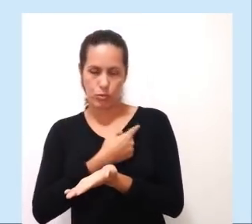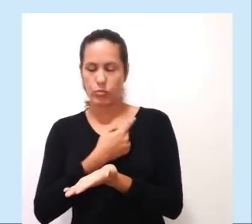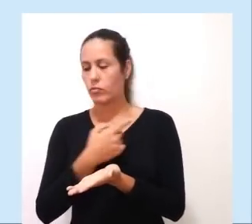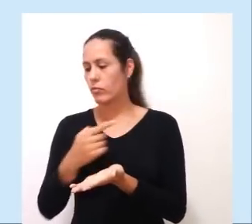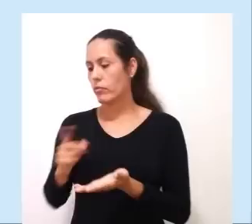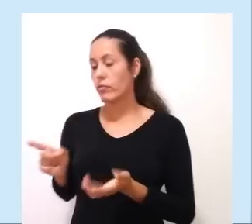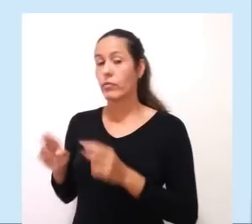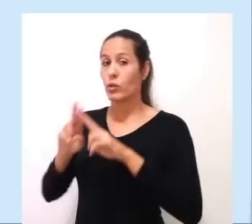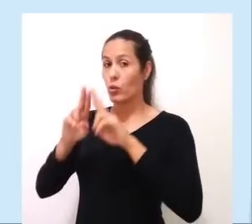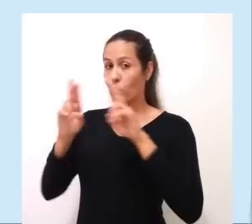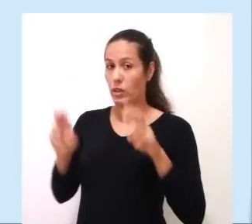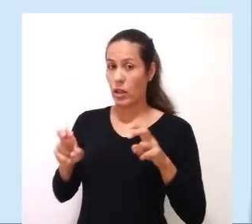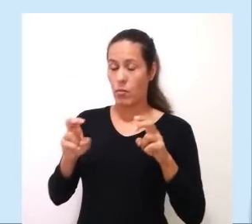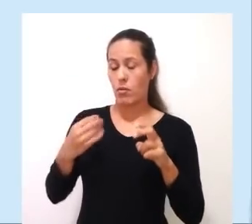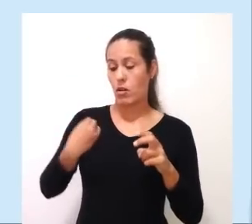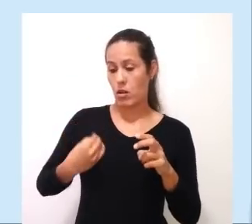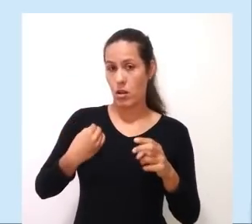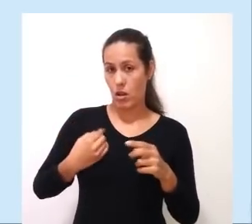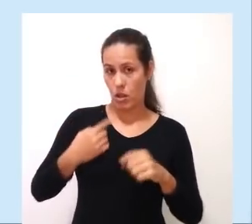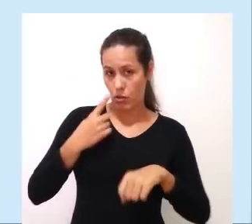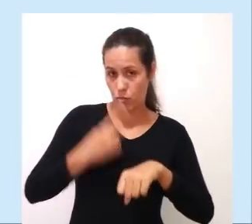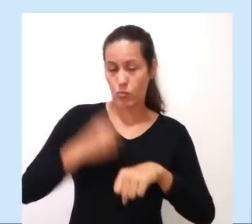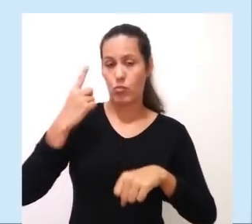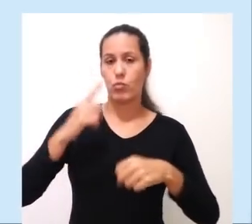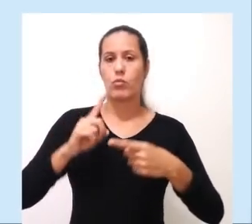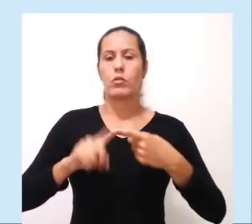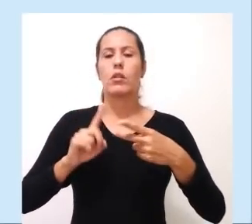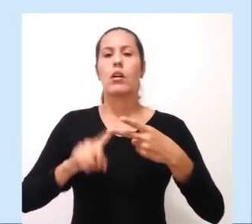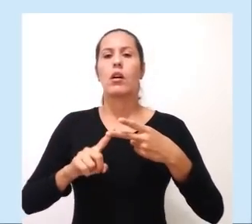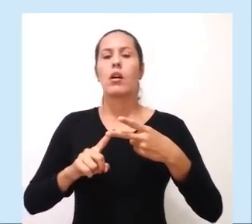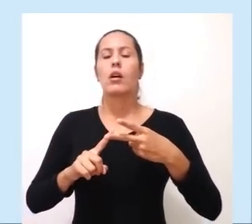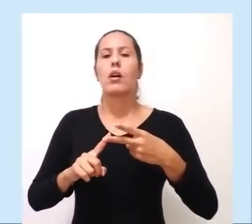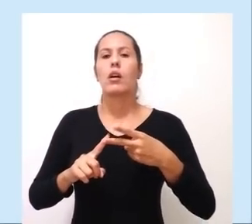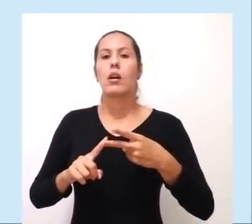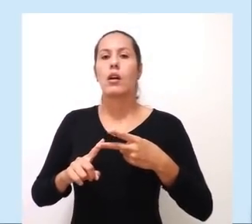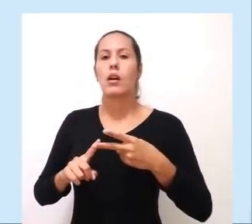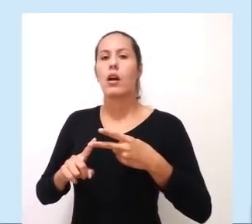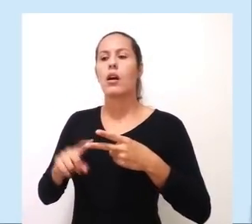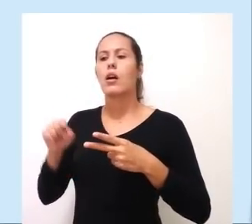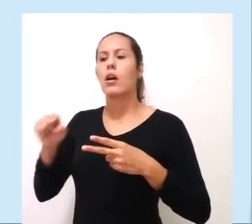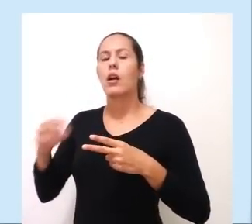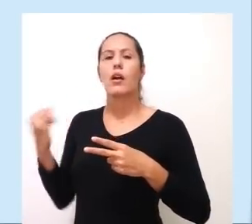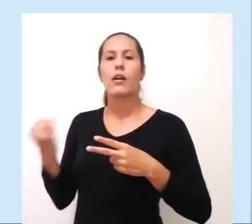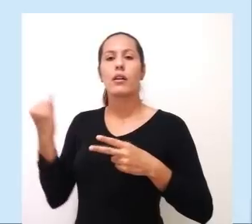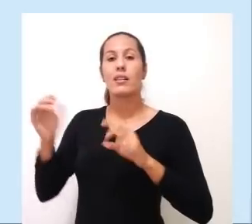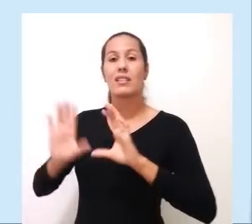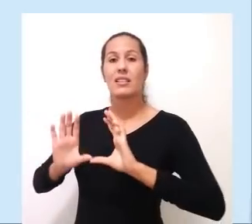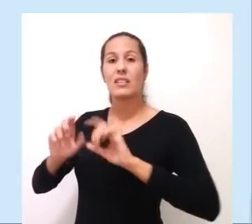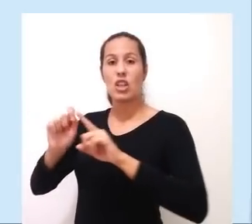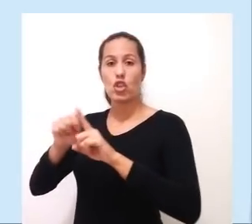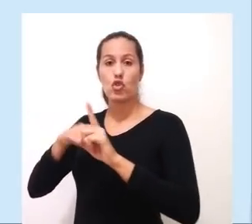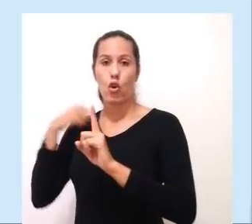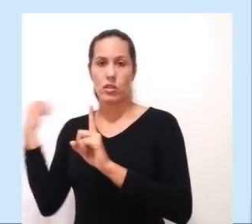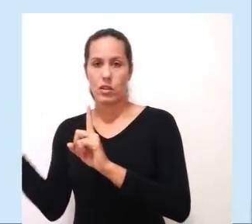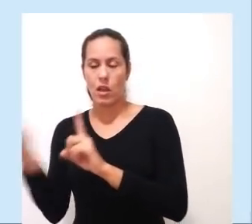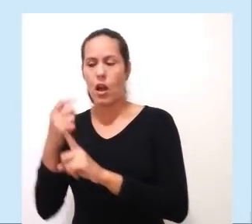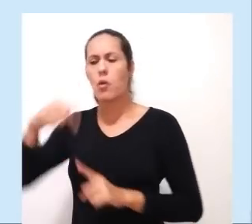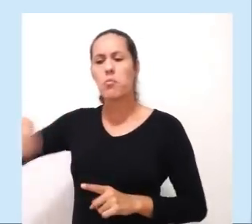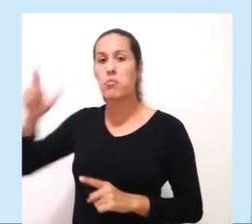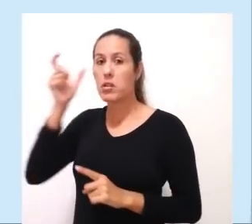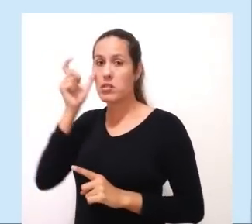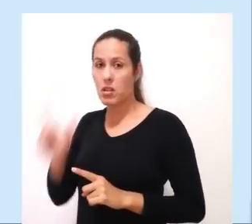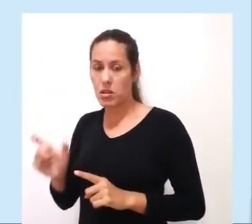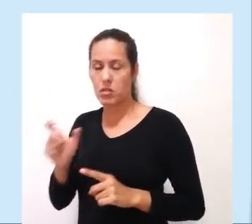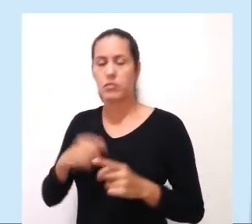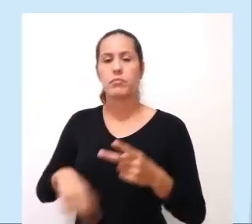tema atual, possuir relevância social. O que é relevância social? Interesse para todos. A linguagem deve ser